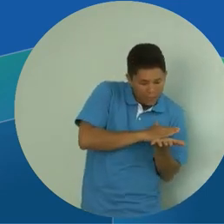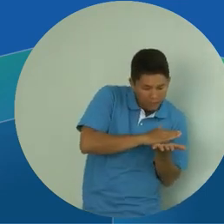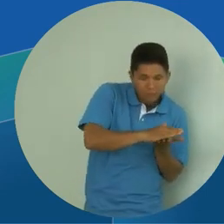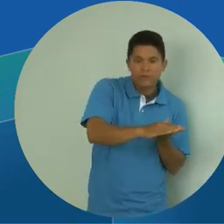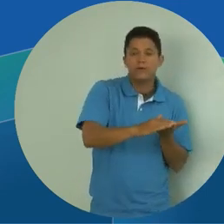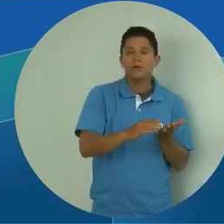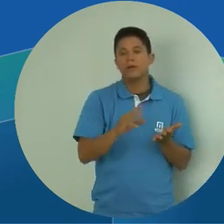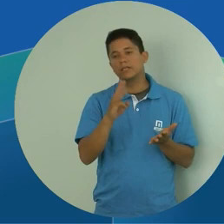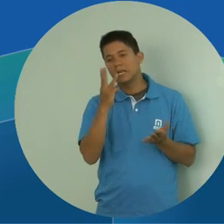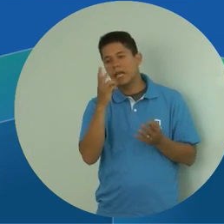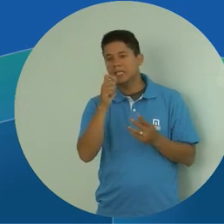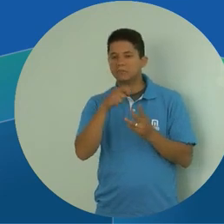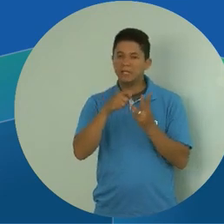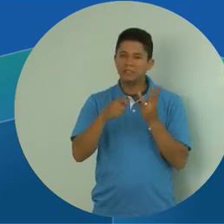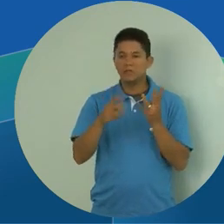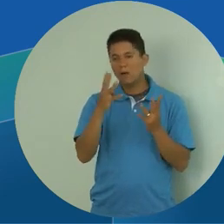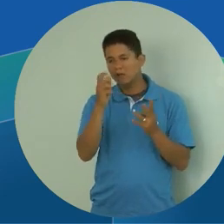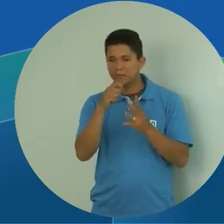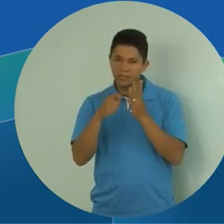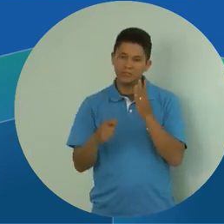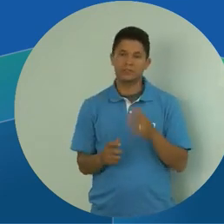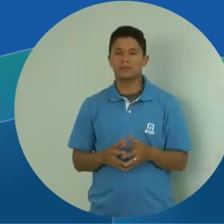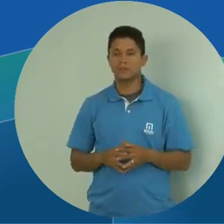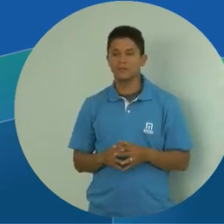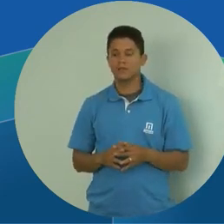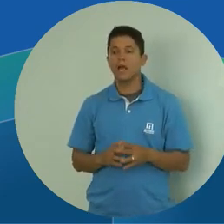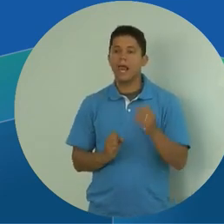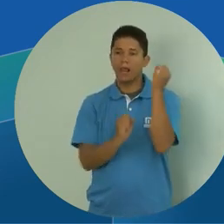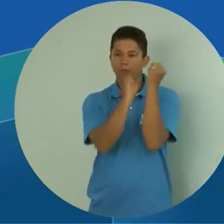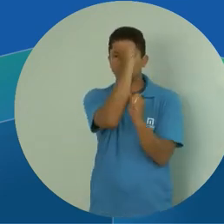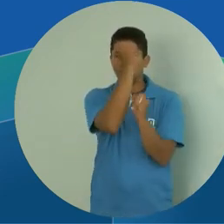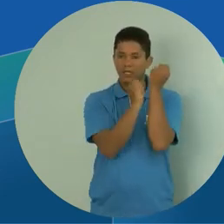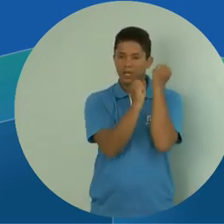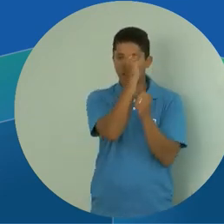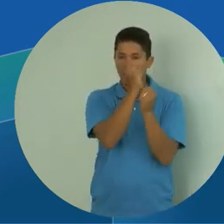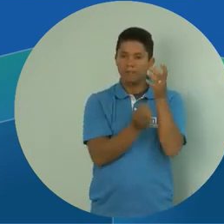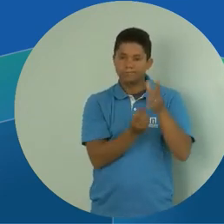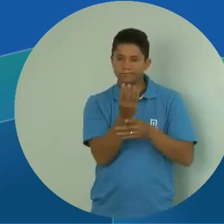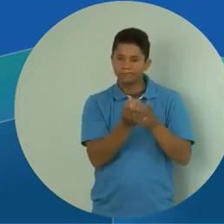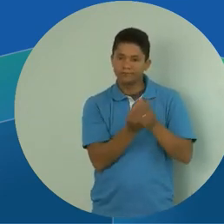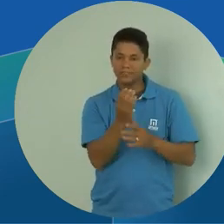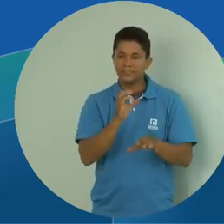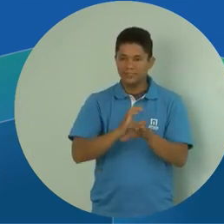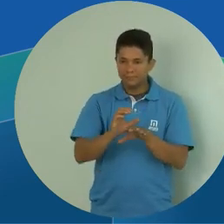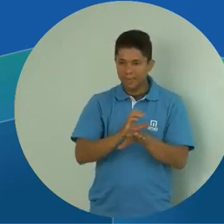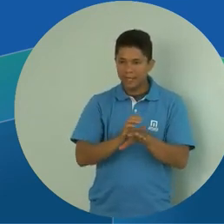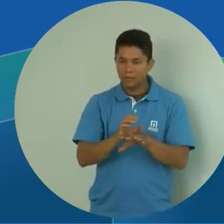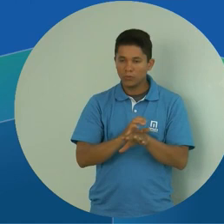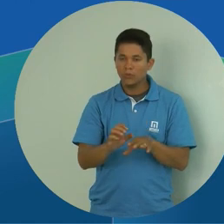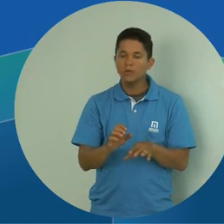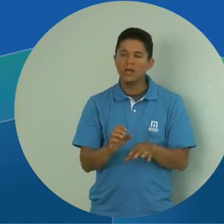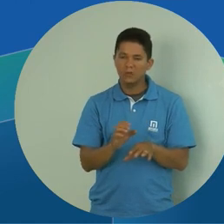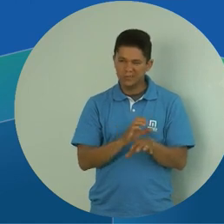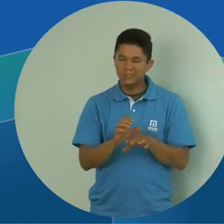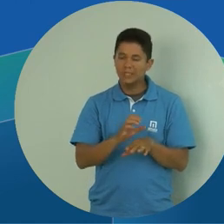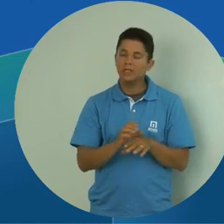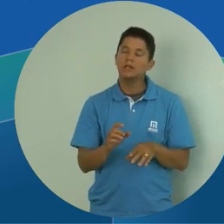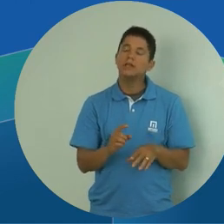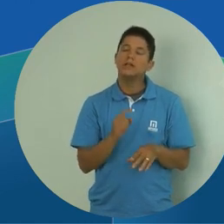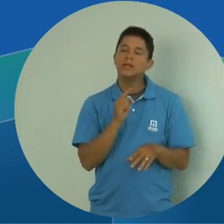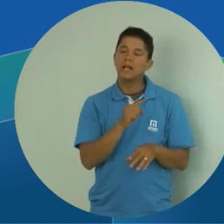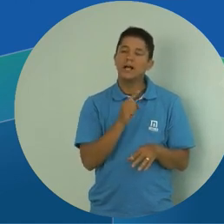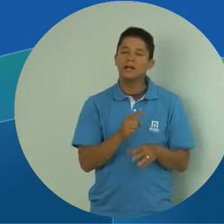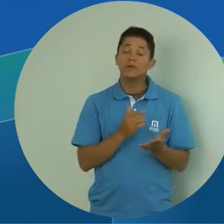usina, o primeiro traço rodado nela foi no dia 10 de julho. 10/7, a obra